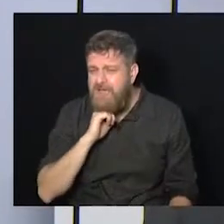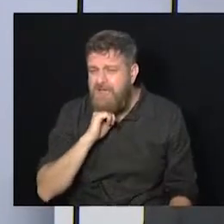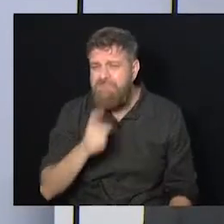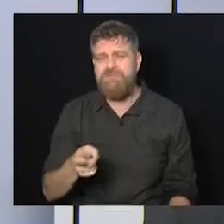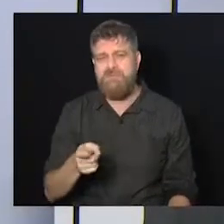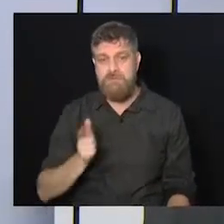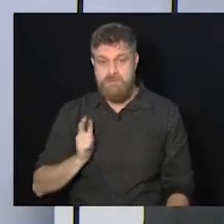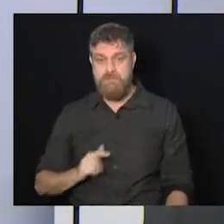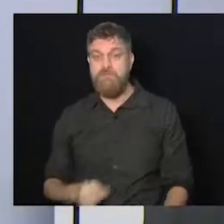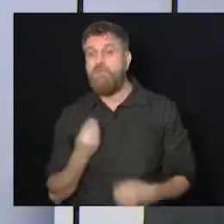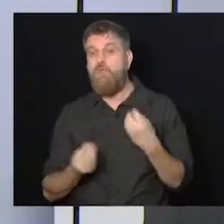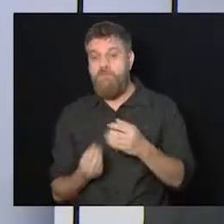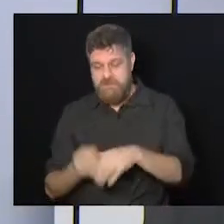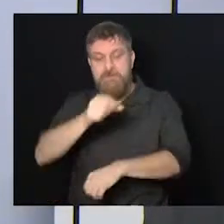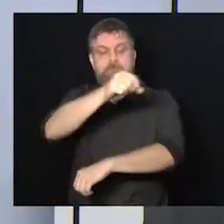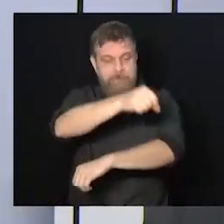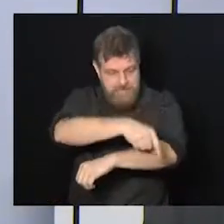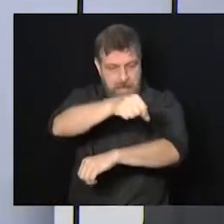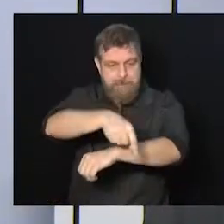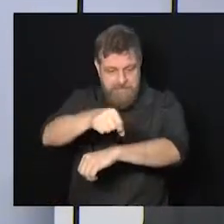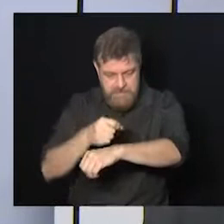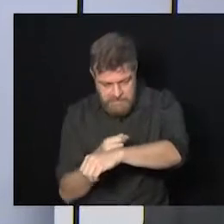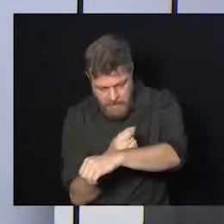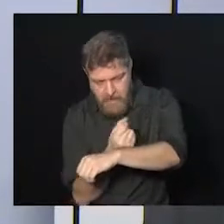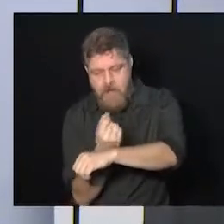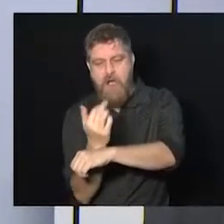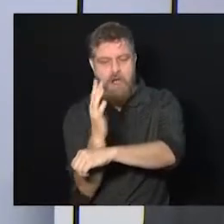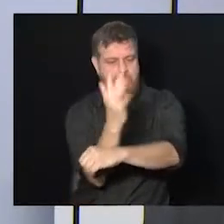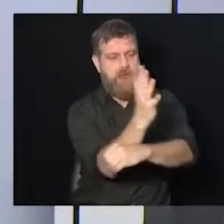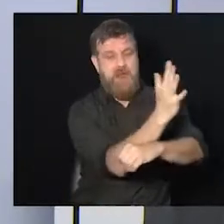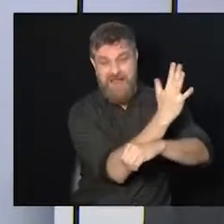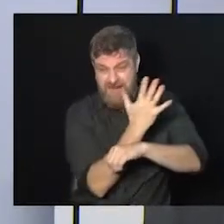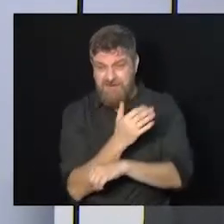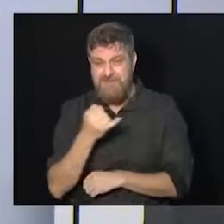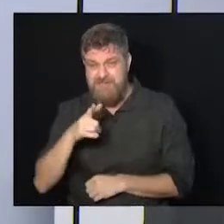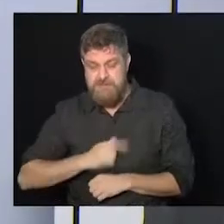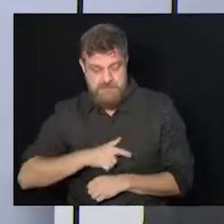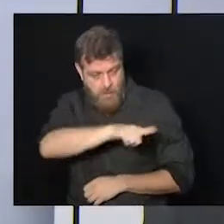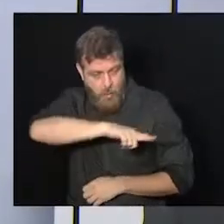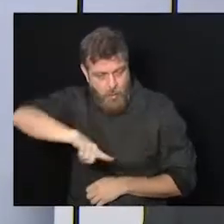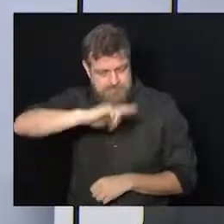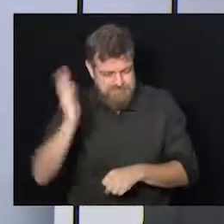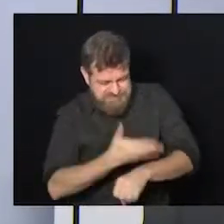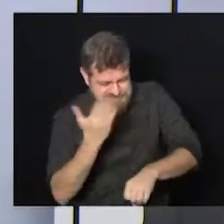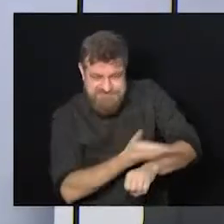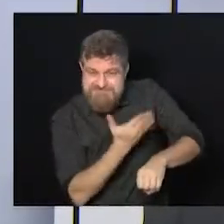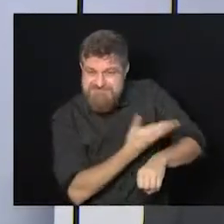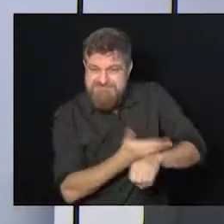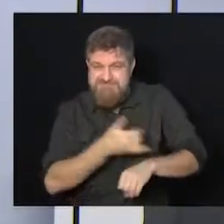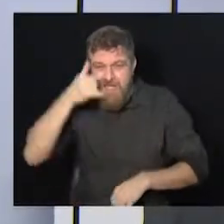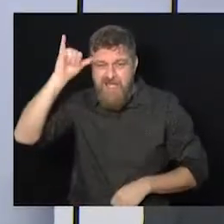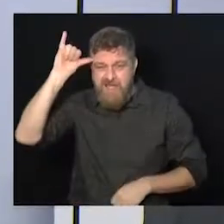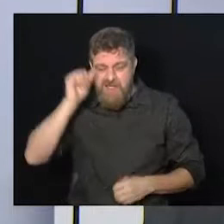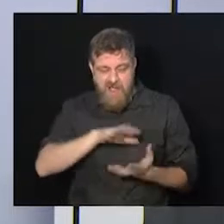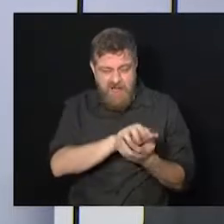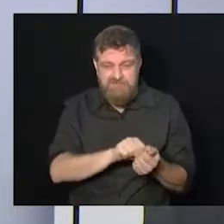reflorestamento será absolutamente necessário. E ressaltar que quando se abrem para pastagem, as espécies de capim